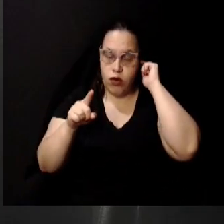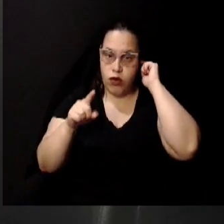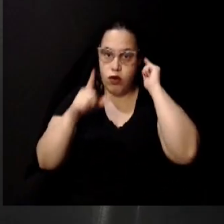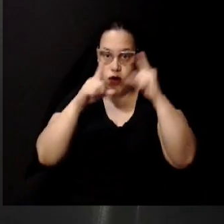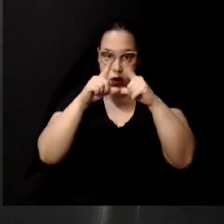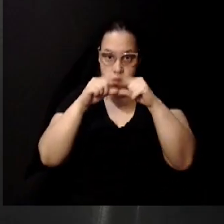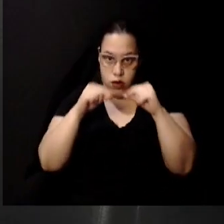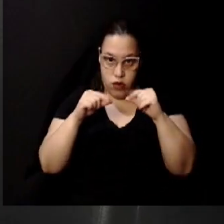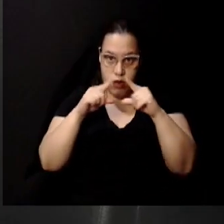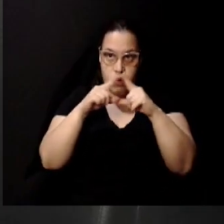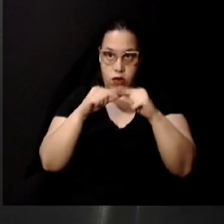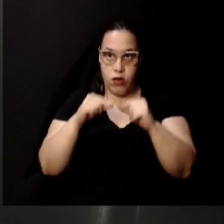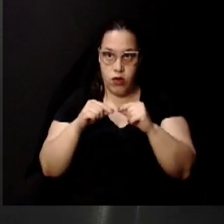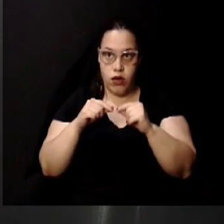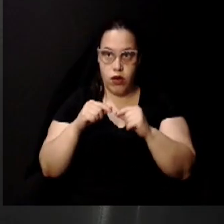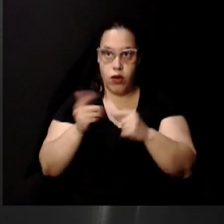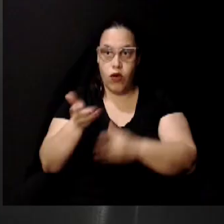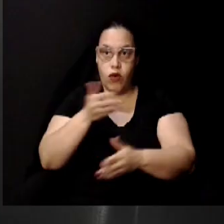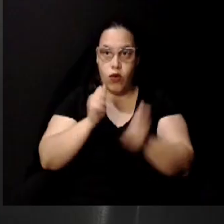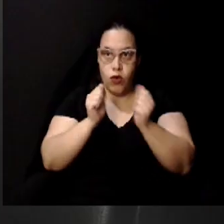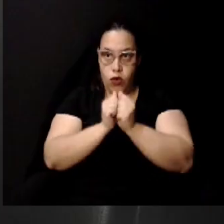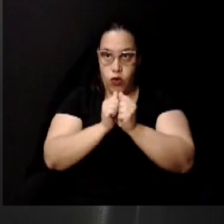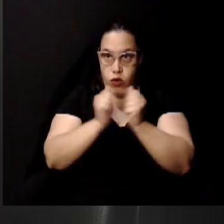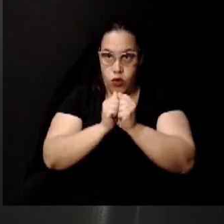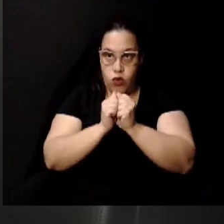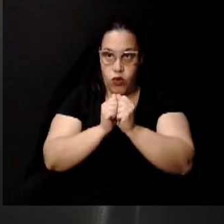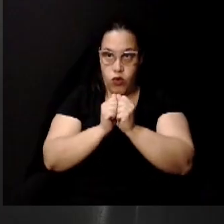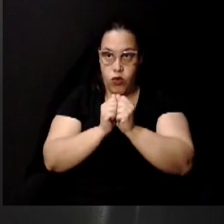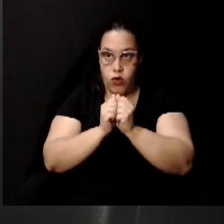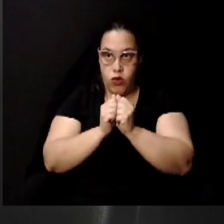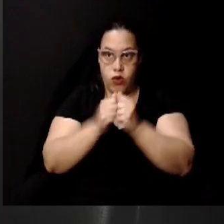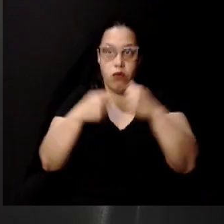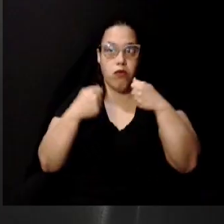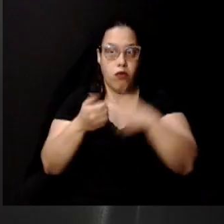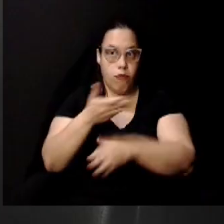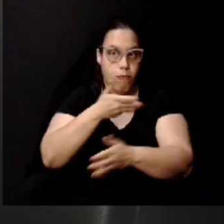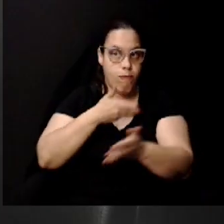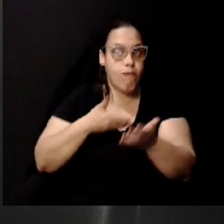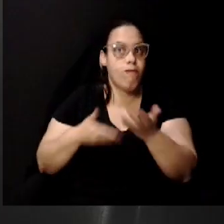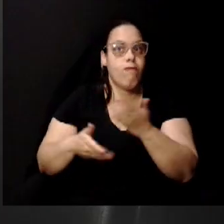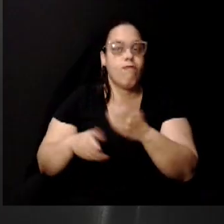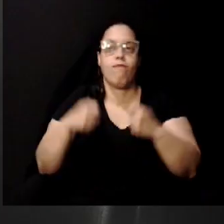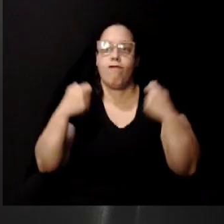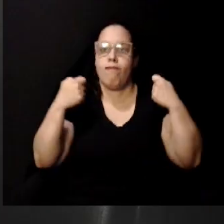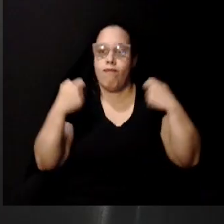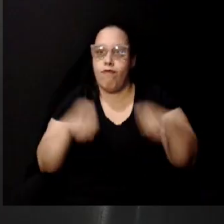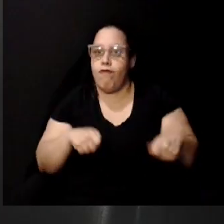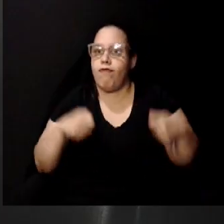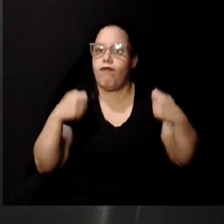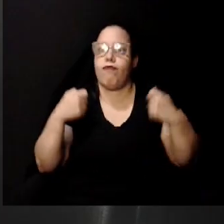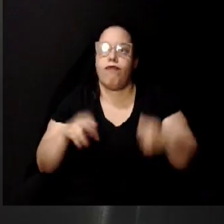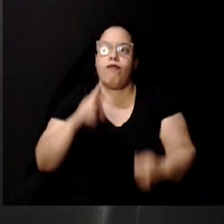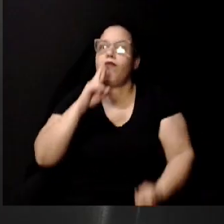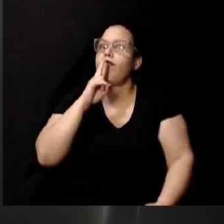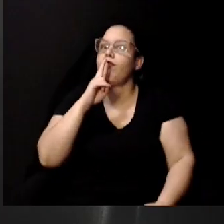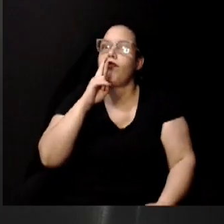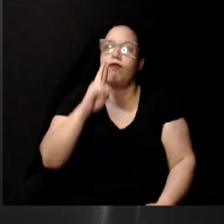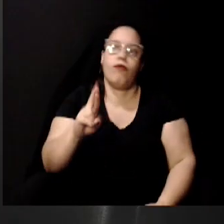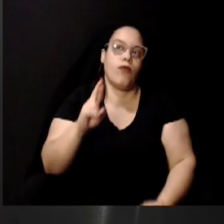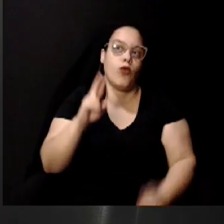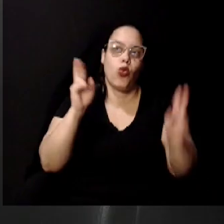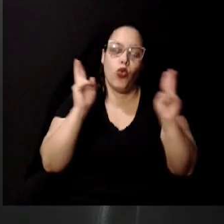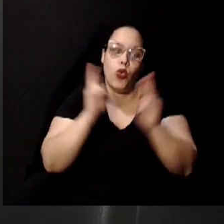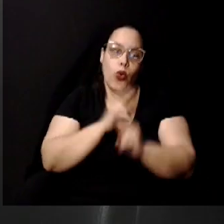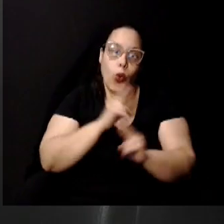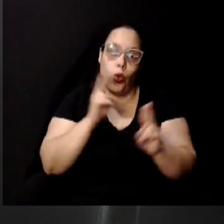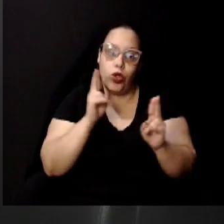dessa conferência. E eu acho que a gente precisa se articular, porque a gente precisa dar uma resposta em relação a esse